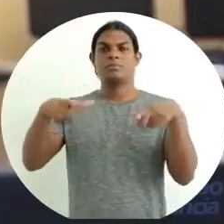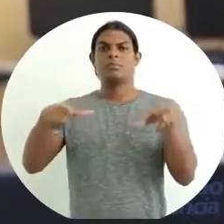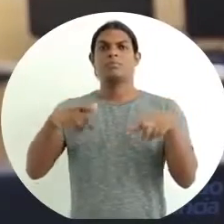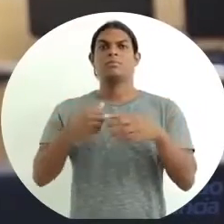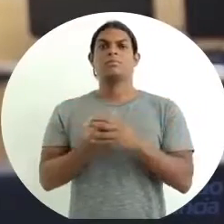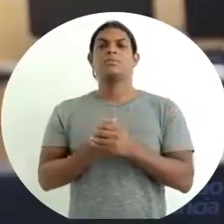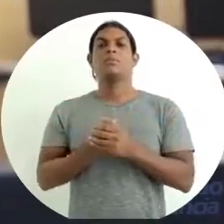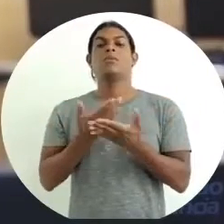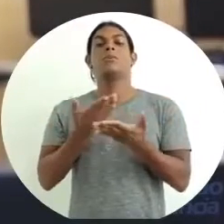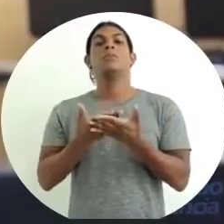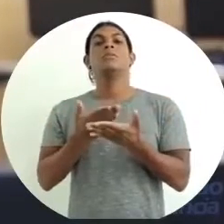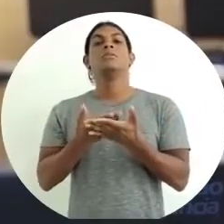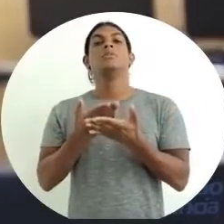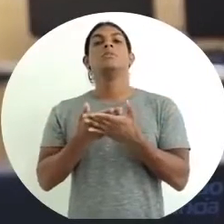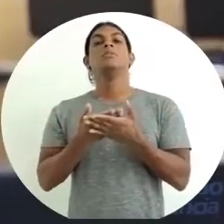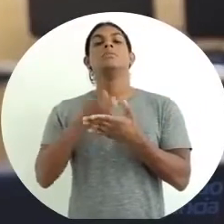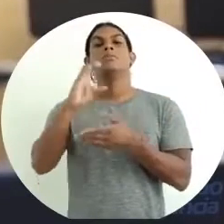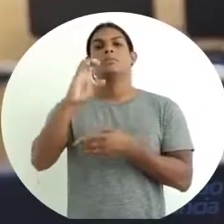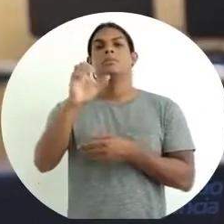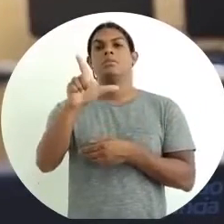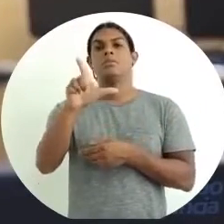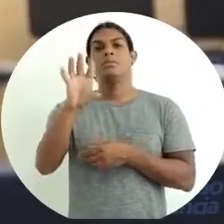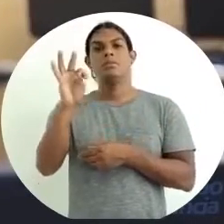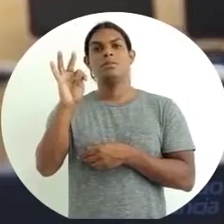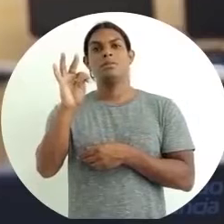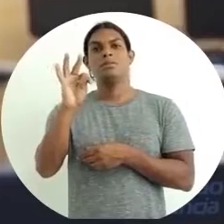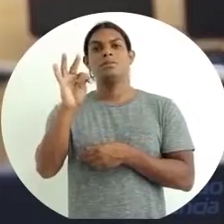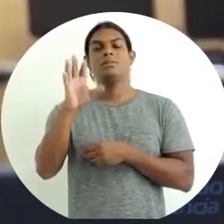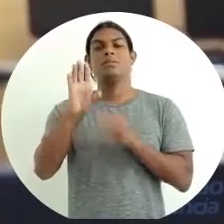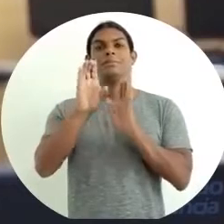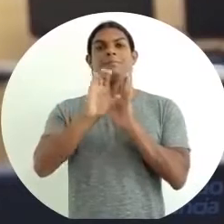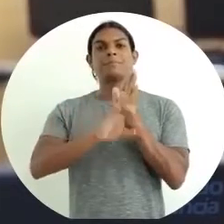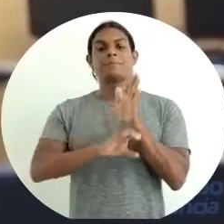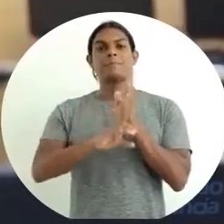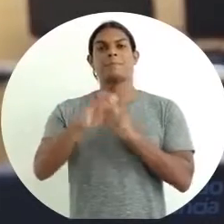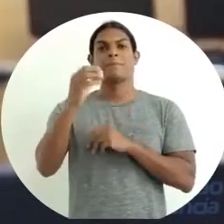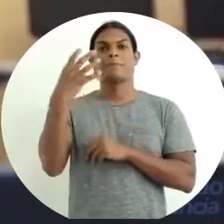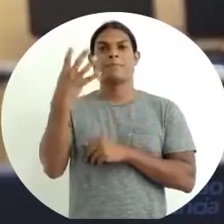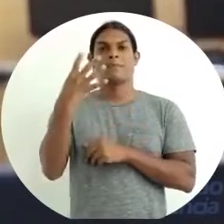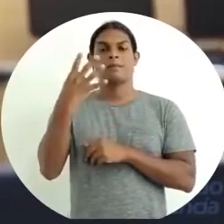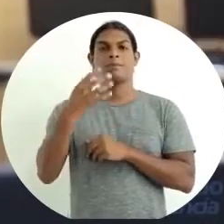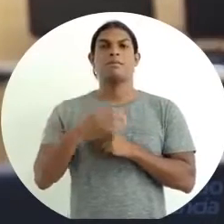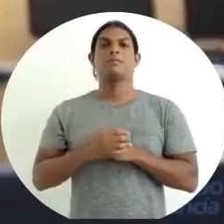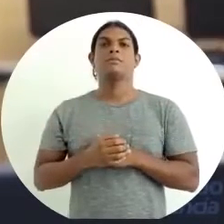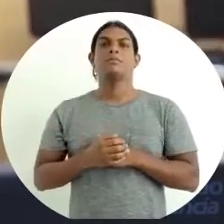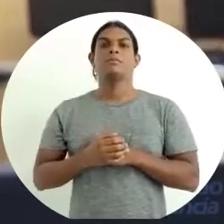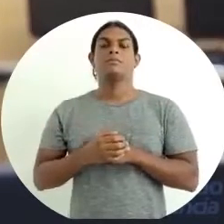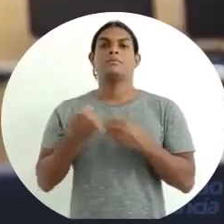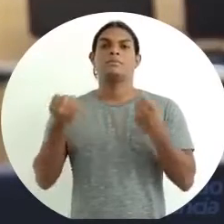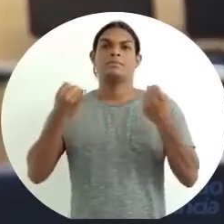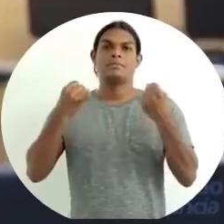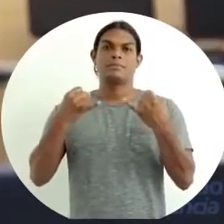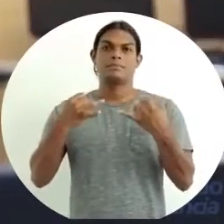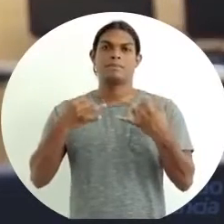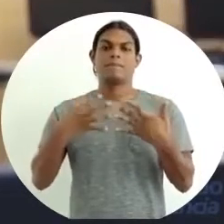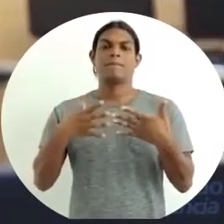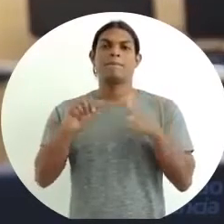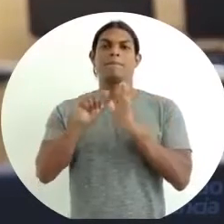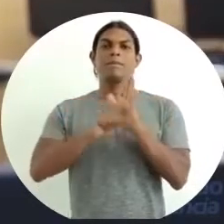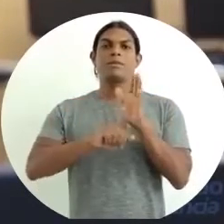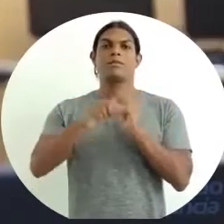da CLT, da Consolidação das Leis Trabalhistas, o capítulo 4º dessa legislação vai nos dizer, dos